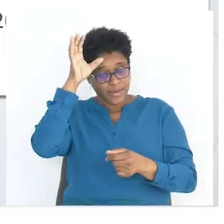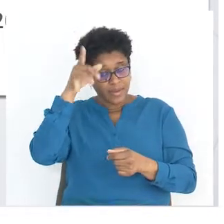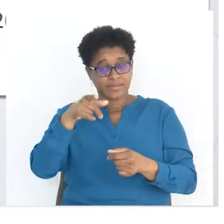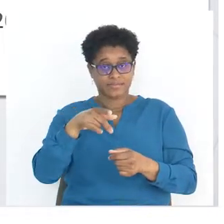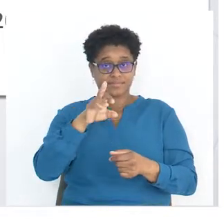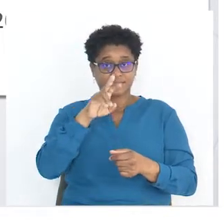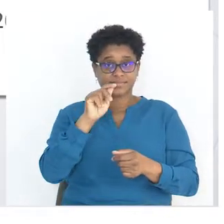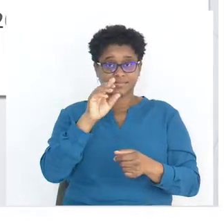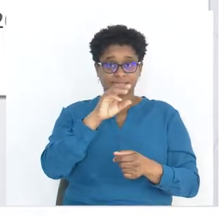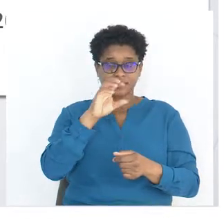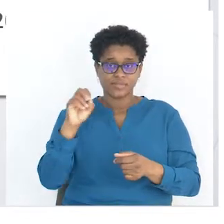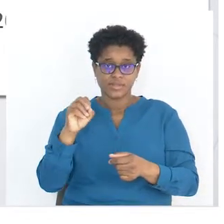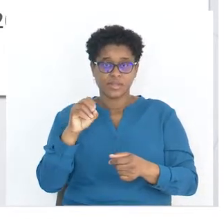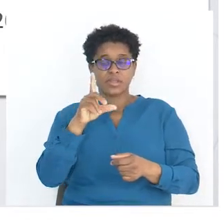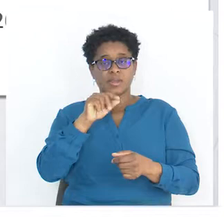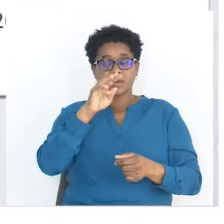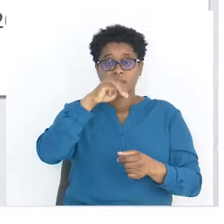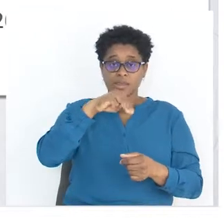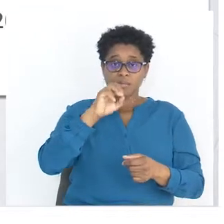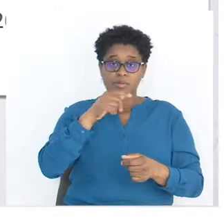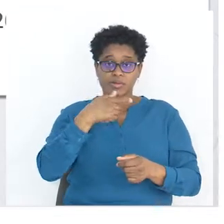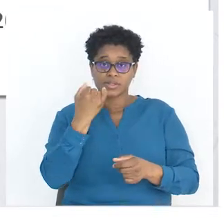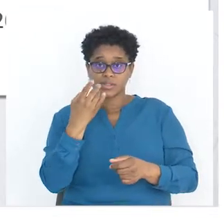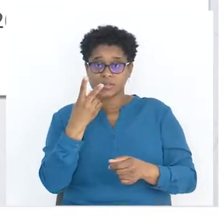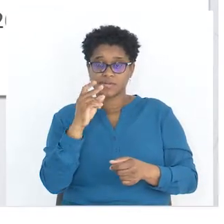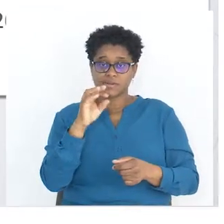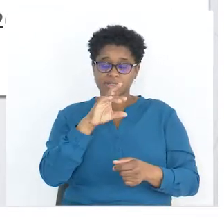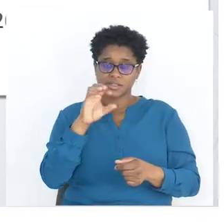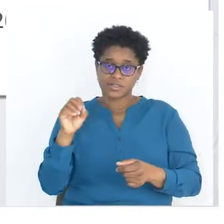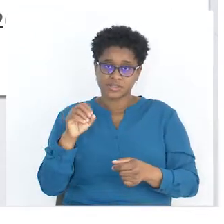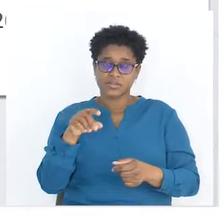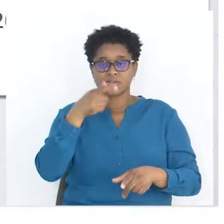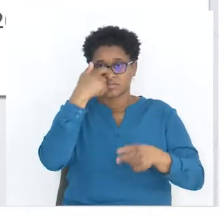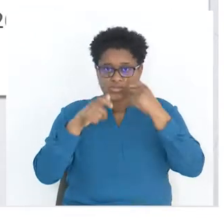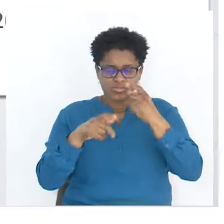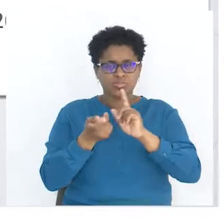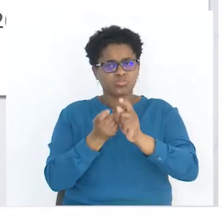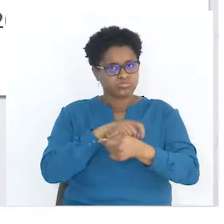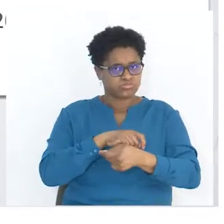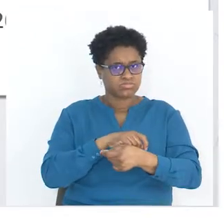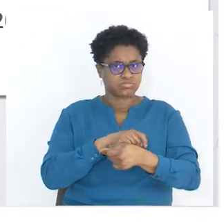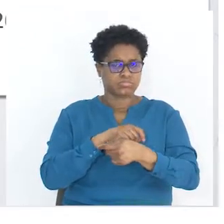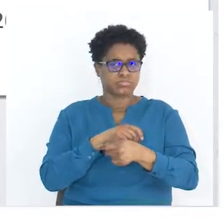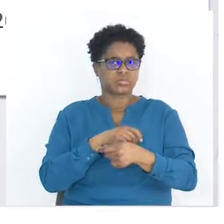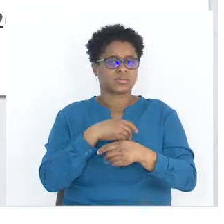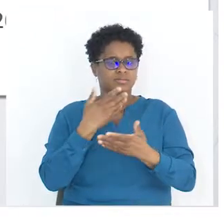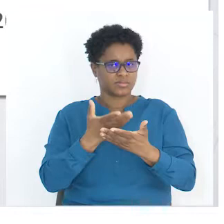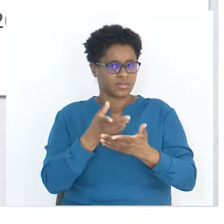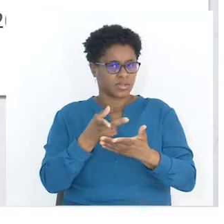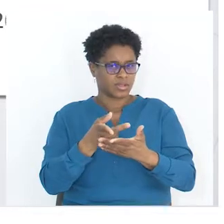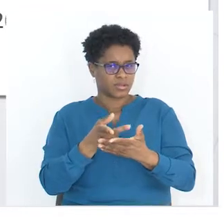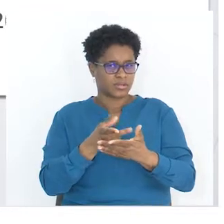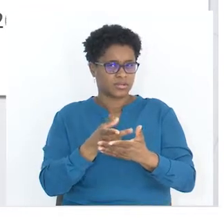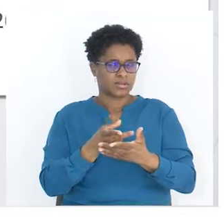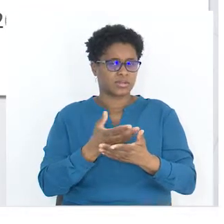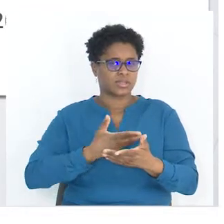de reação ou na desmotivação. Os padrões motores do indivíduo alteram-se e pode revelar